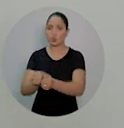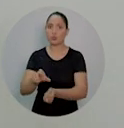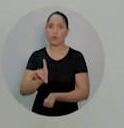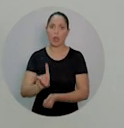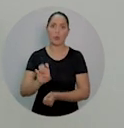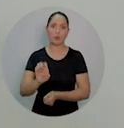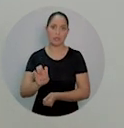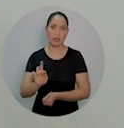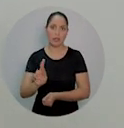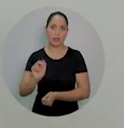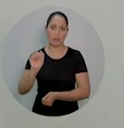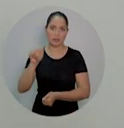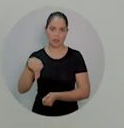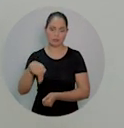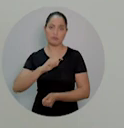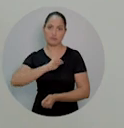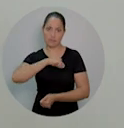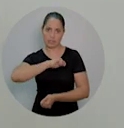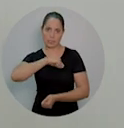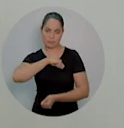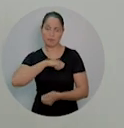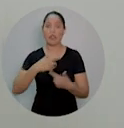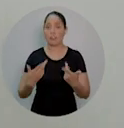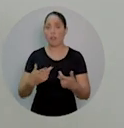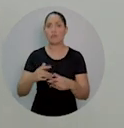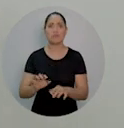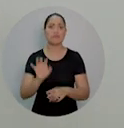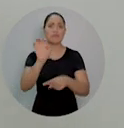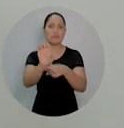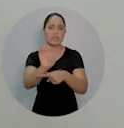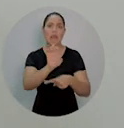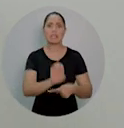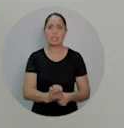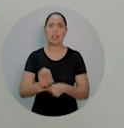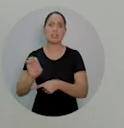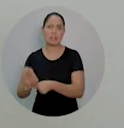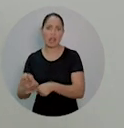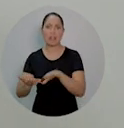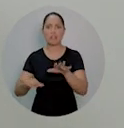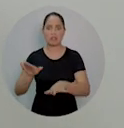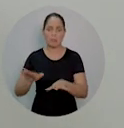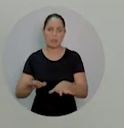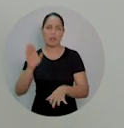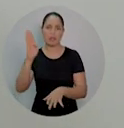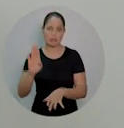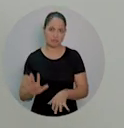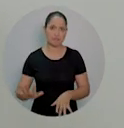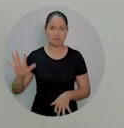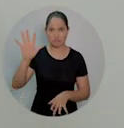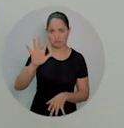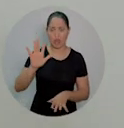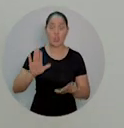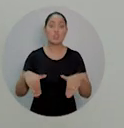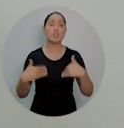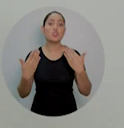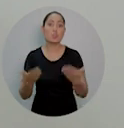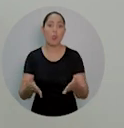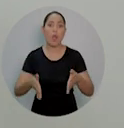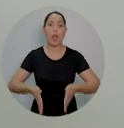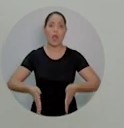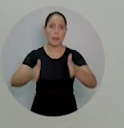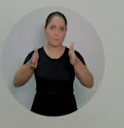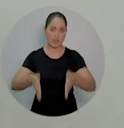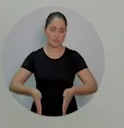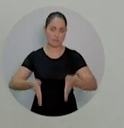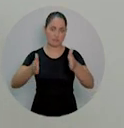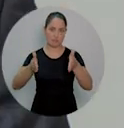junto ao DETRAN, Departamento Estadual de Trânsito, e assim sucessivamente, estados e União, de acordo com a posição da via que